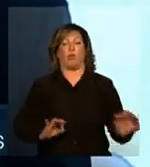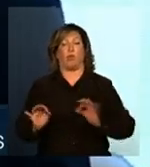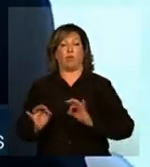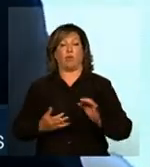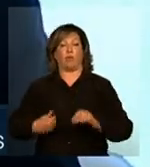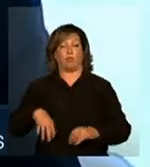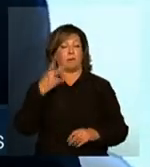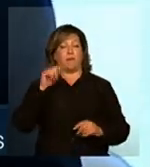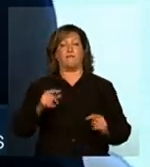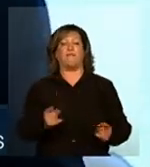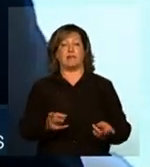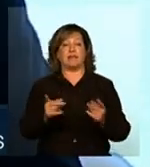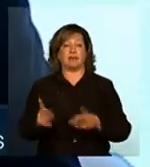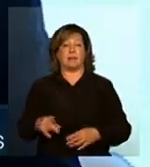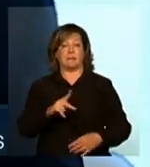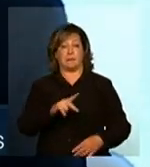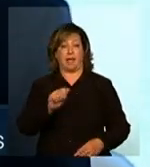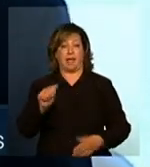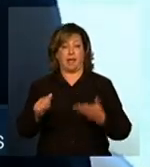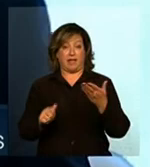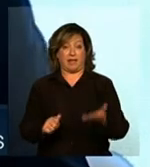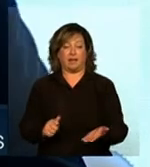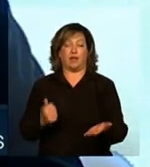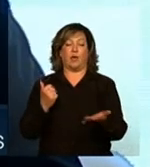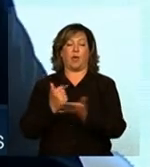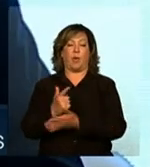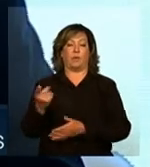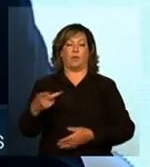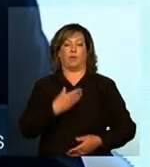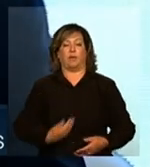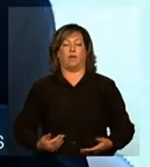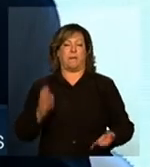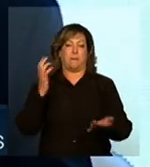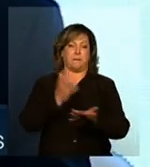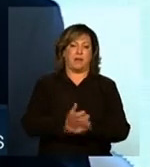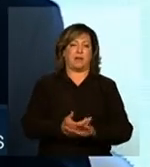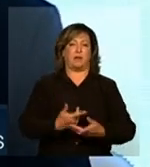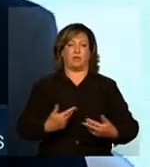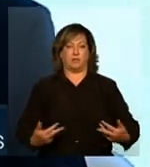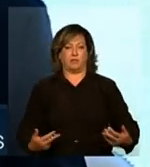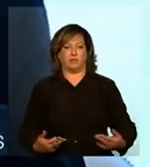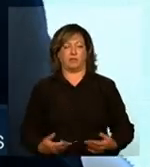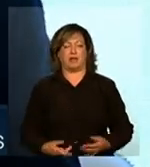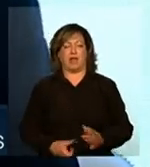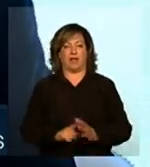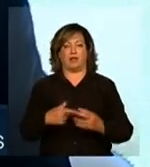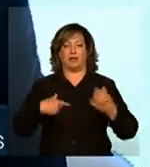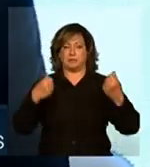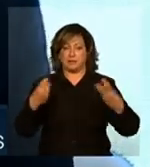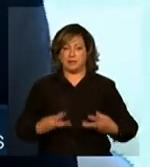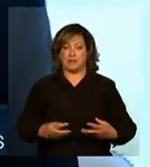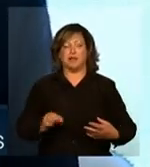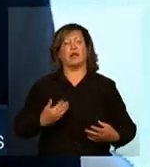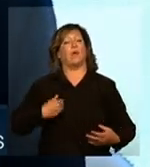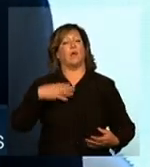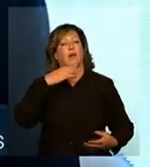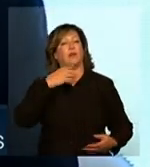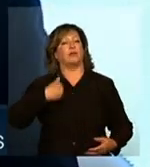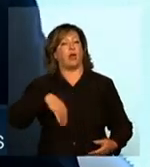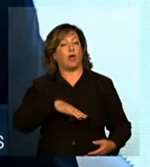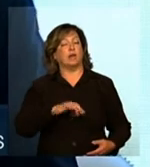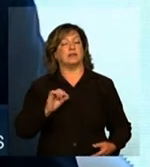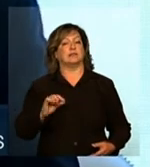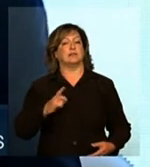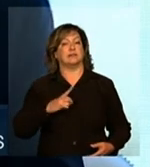para vender para o PAA, para as compras institucionais que eu fazia referência há pouco, nós estamos também estruturalmente